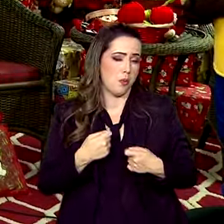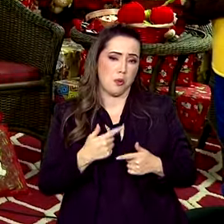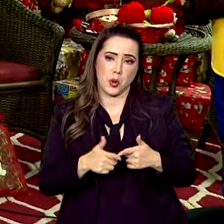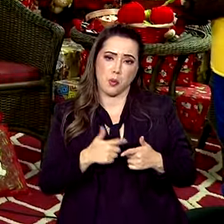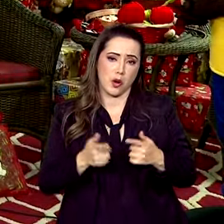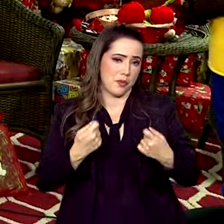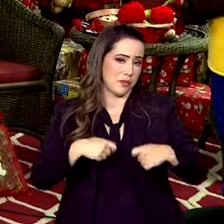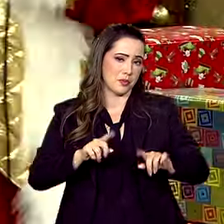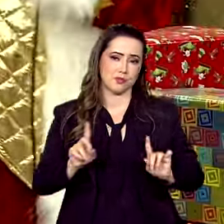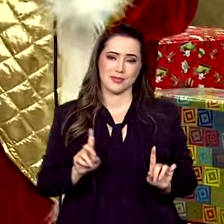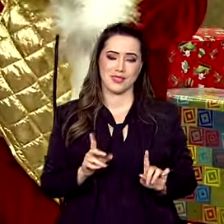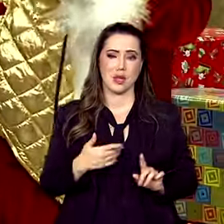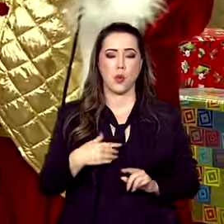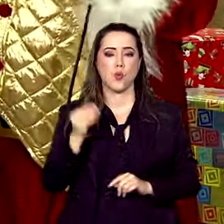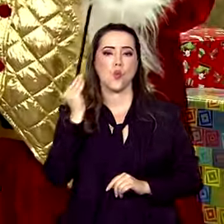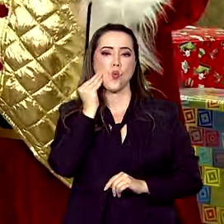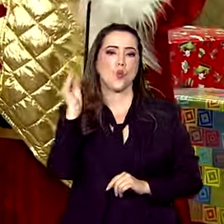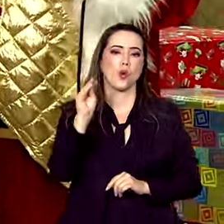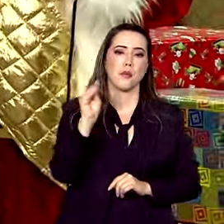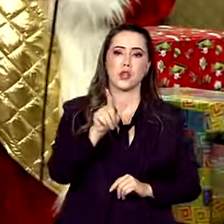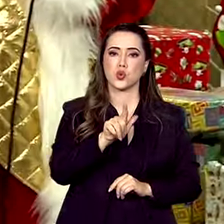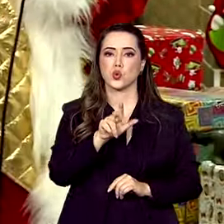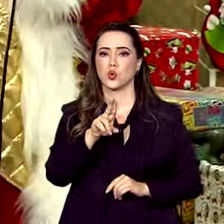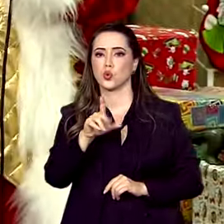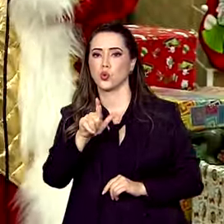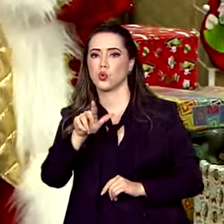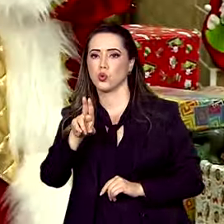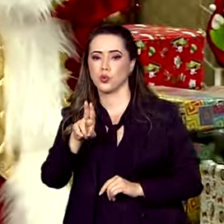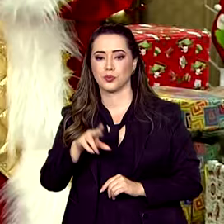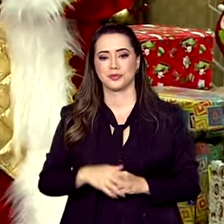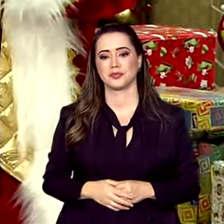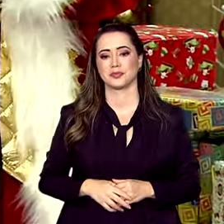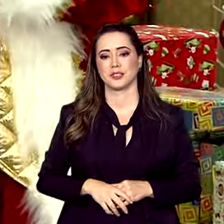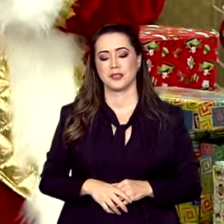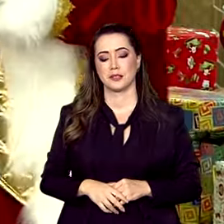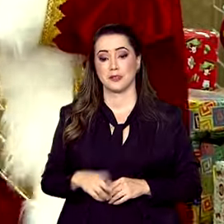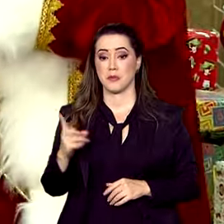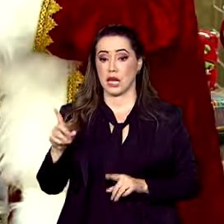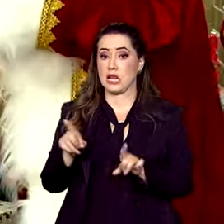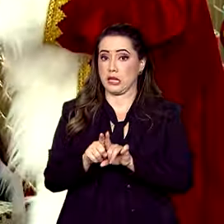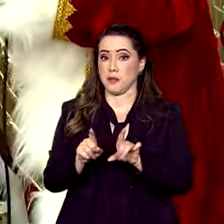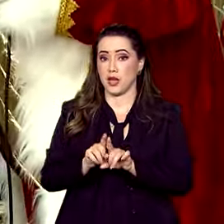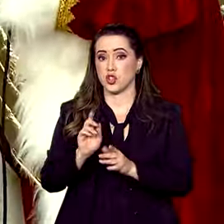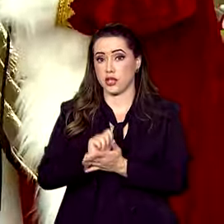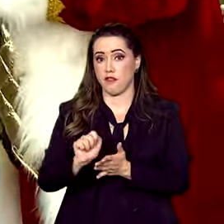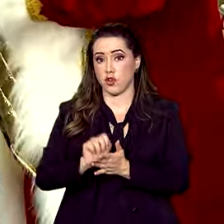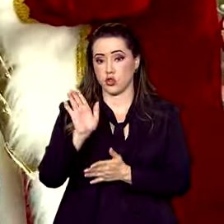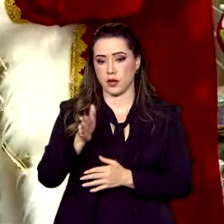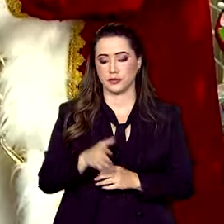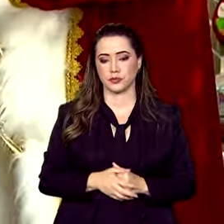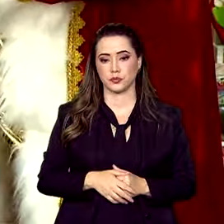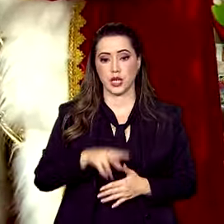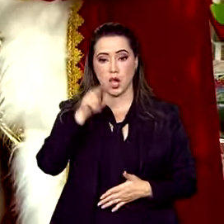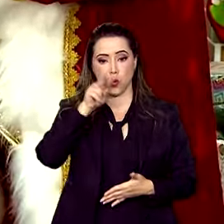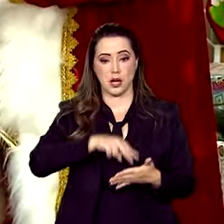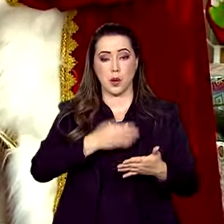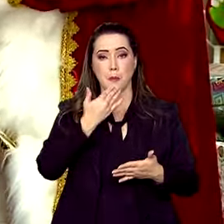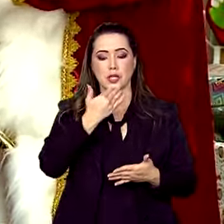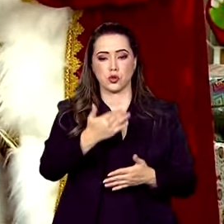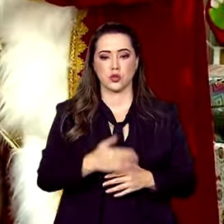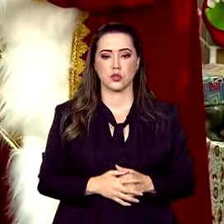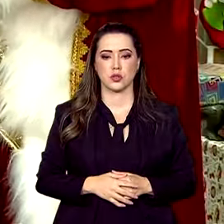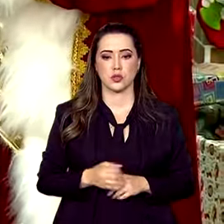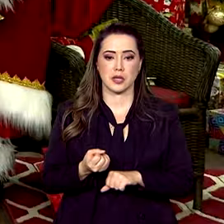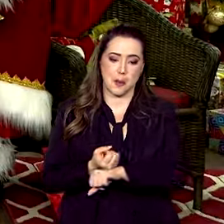problema. Beijos, Lulu. Guilherme Noronha também já escreveu a carta para o Papai Noel. Ao ler o seu pedido,